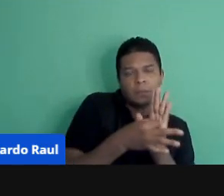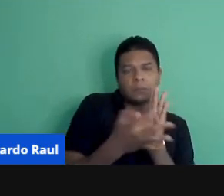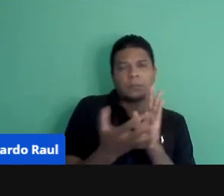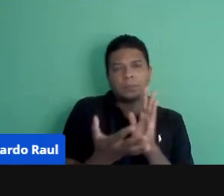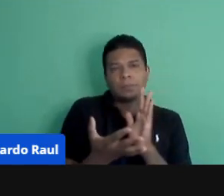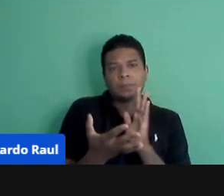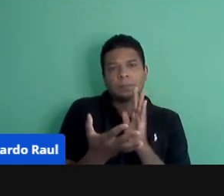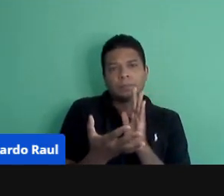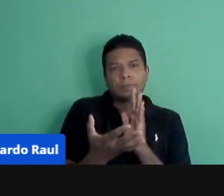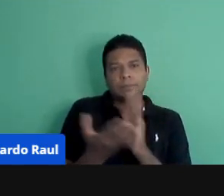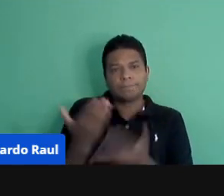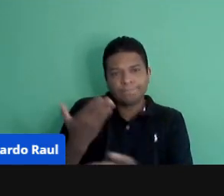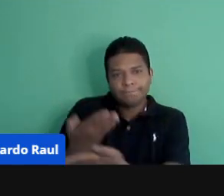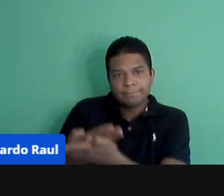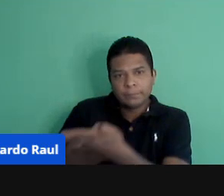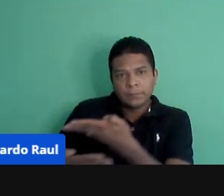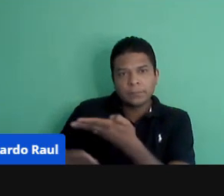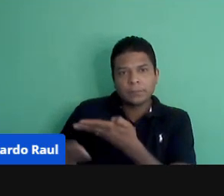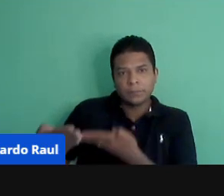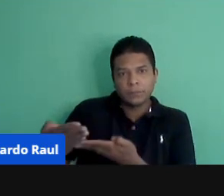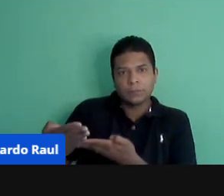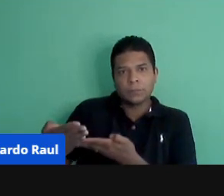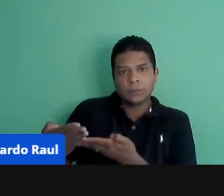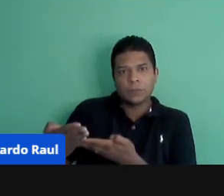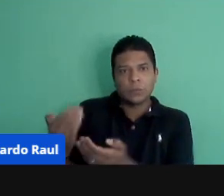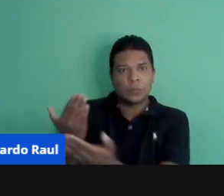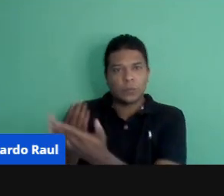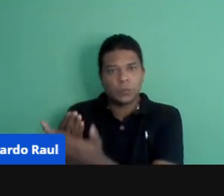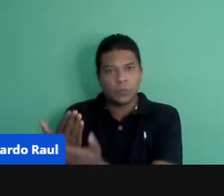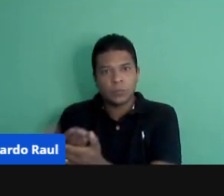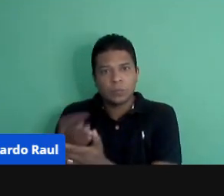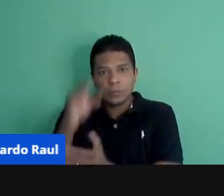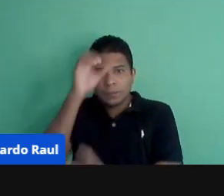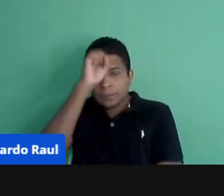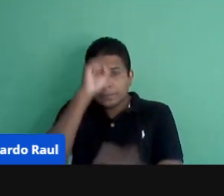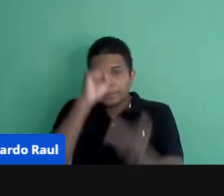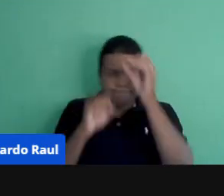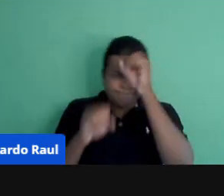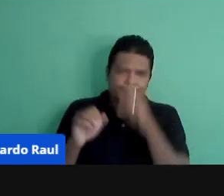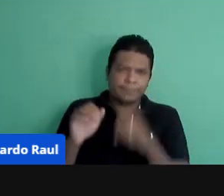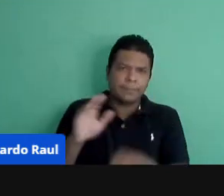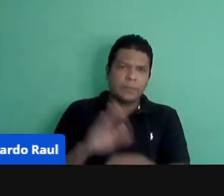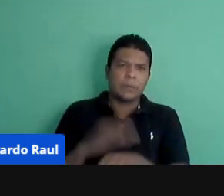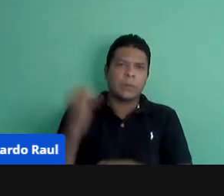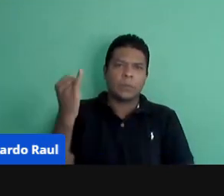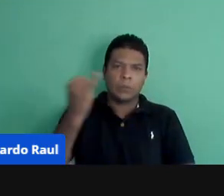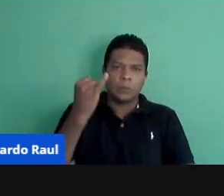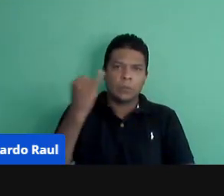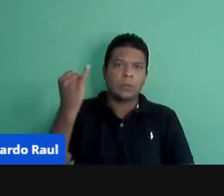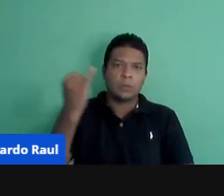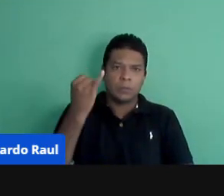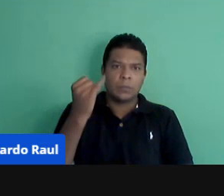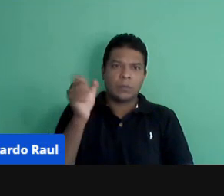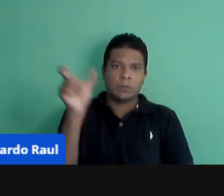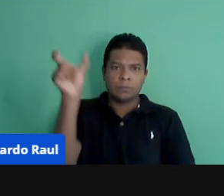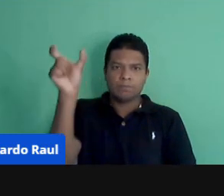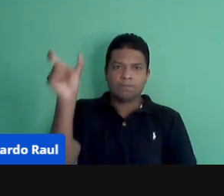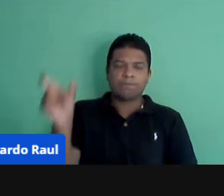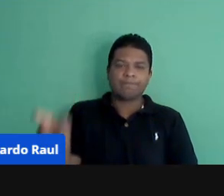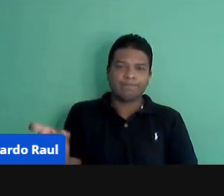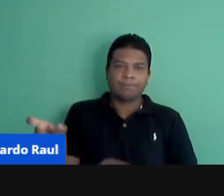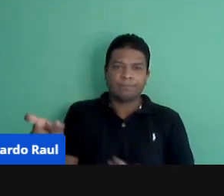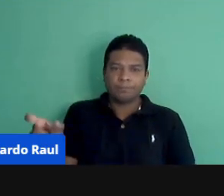essa relação de ensino-aprendizagem, que é essencial a questão humana, né? Para ela